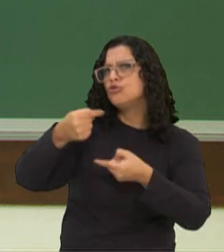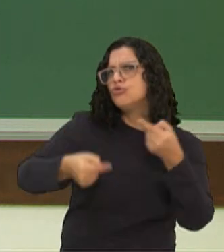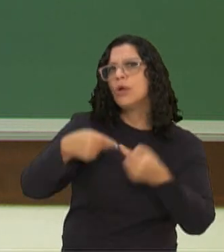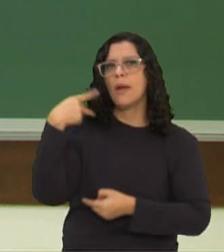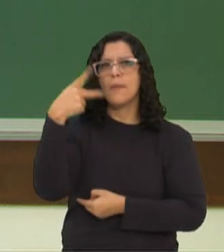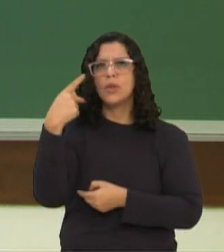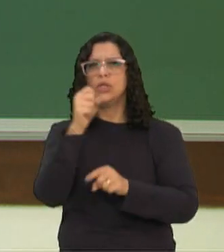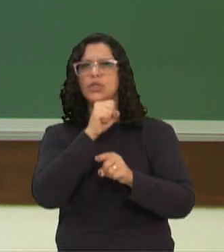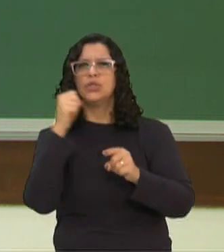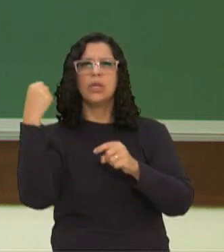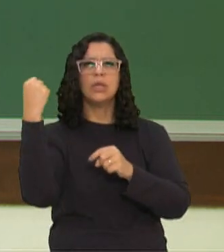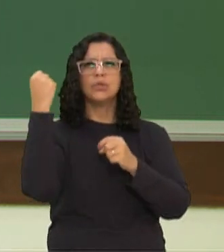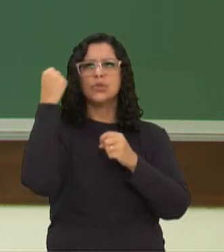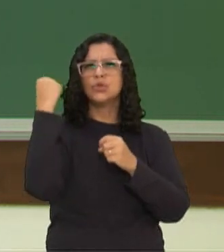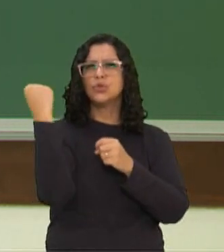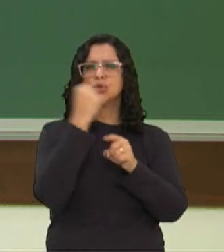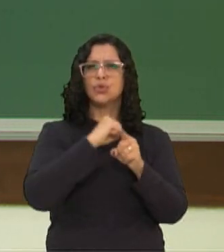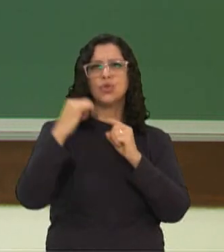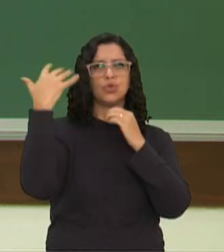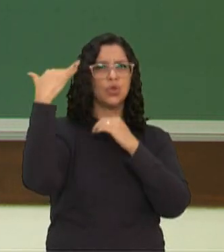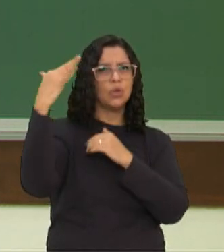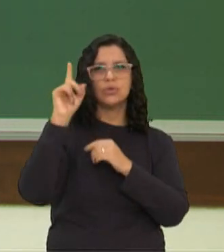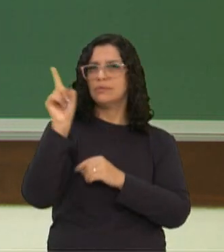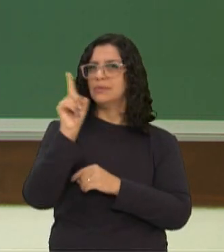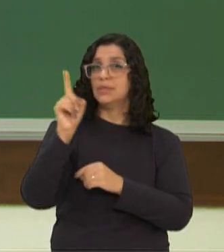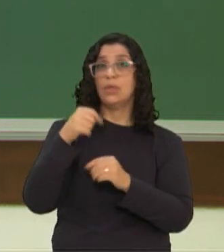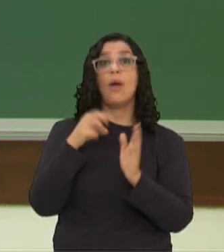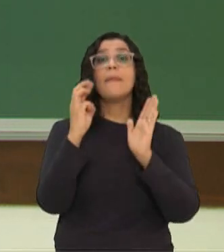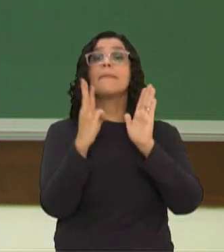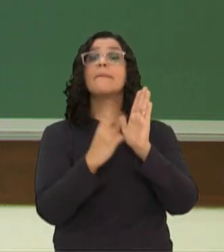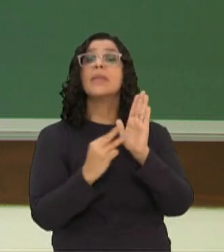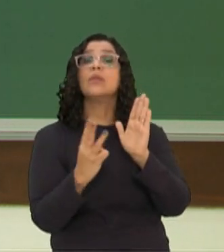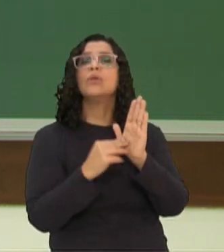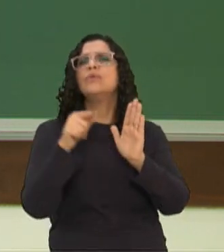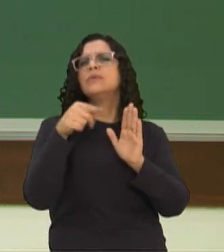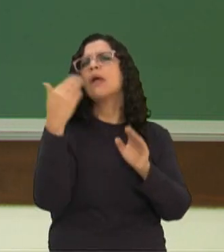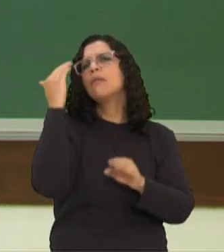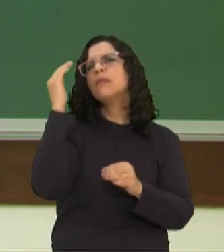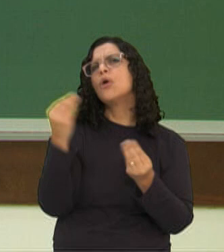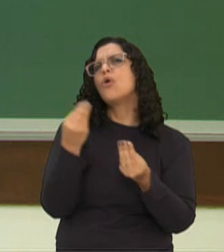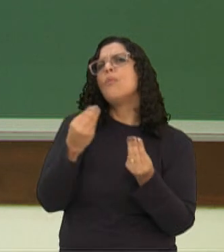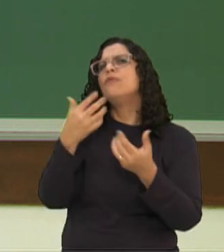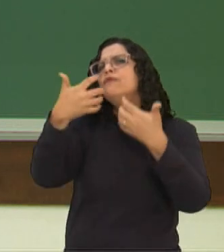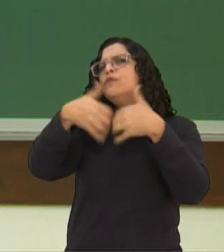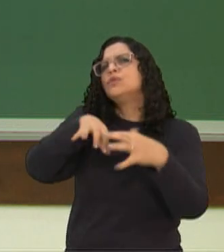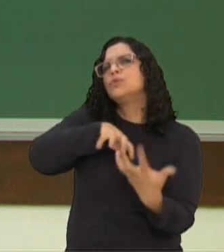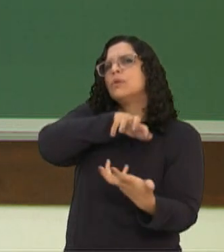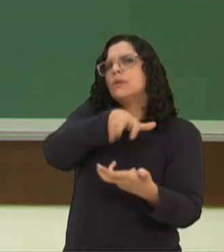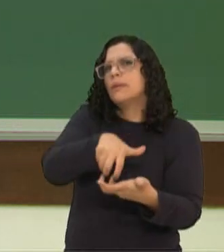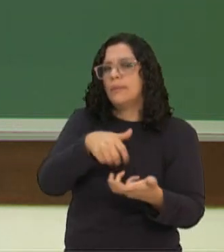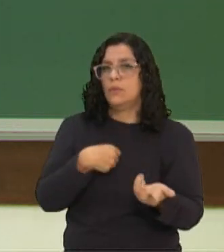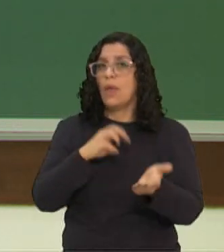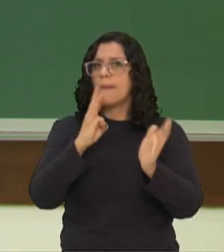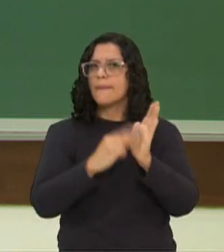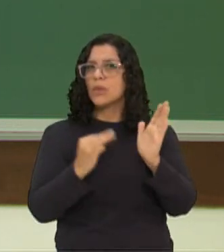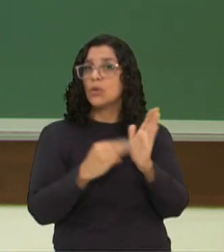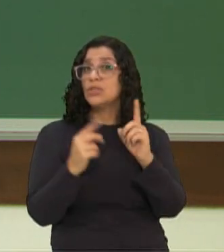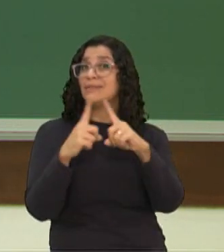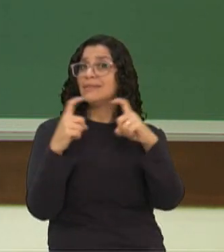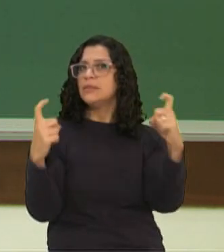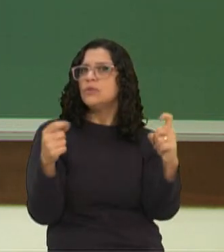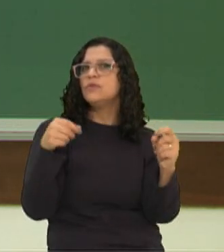política, sociologia. Ele queria discutir qual é o método de você entender o mundo. Qual é o método da